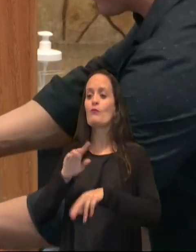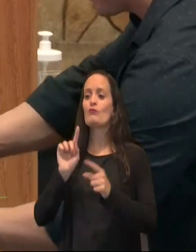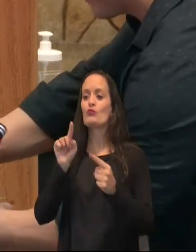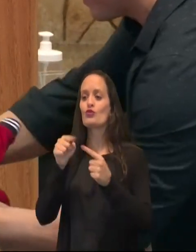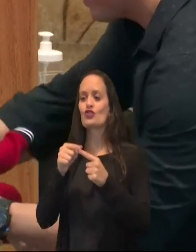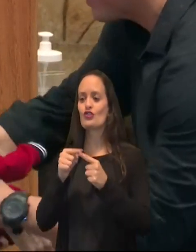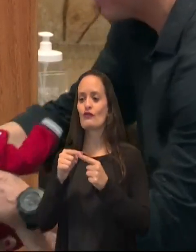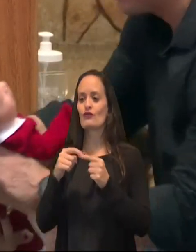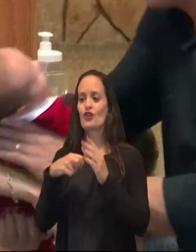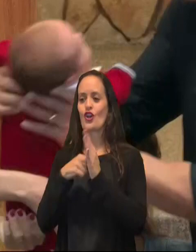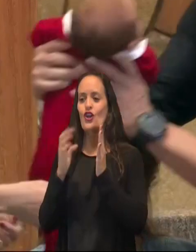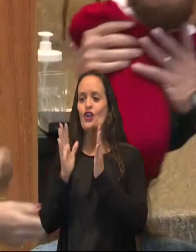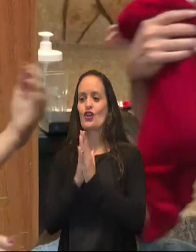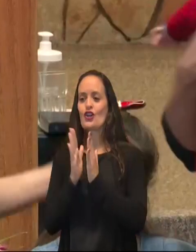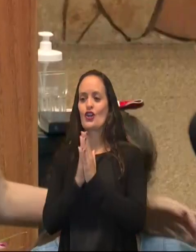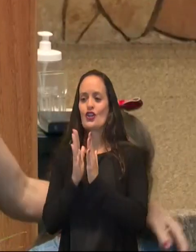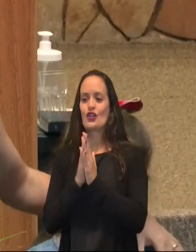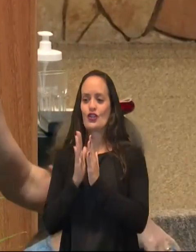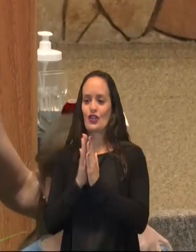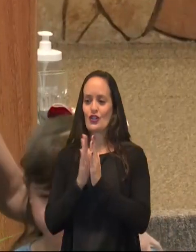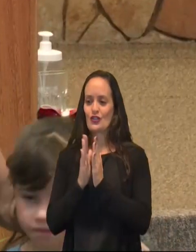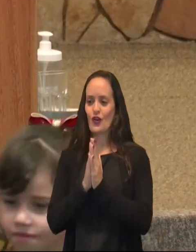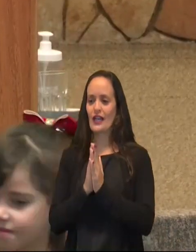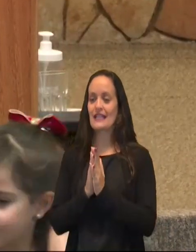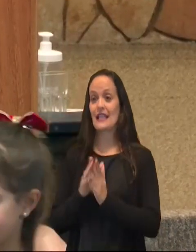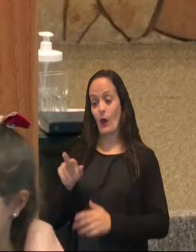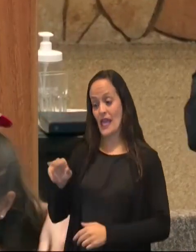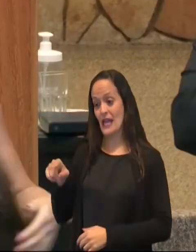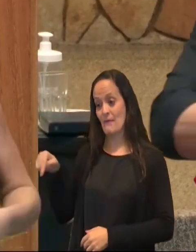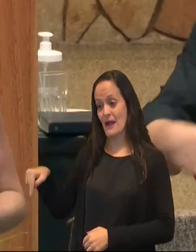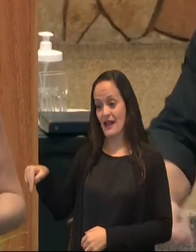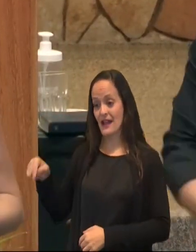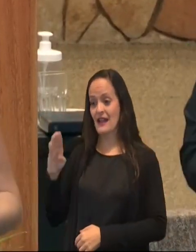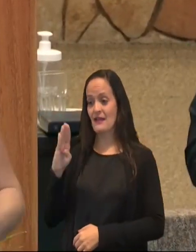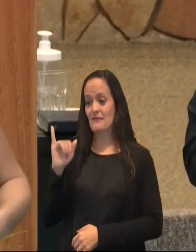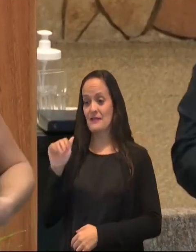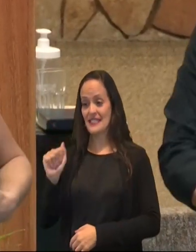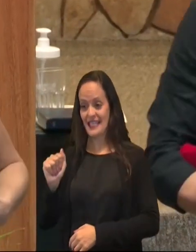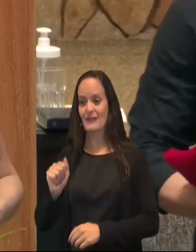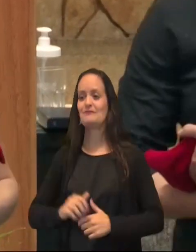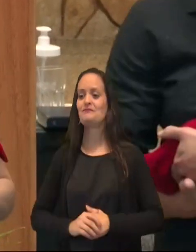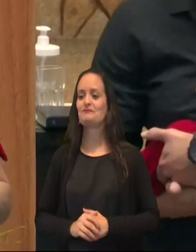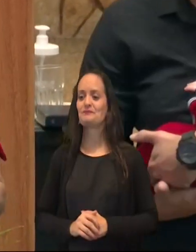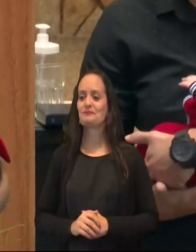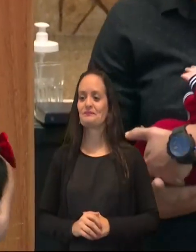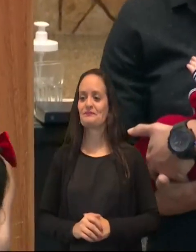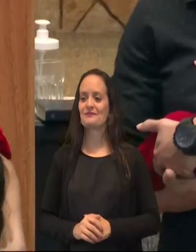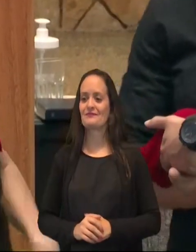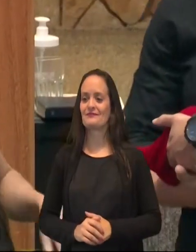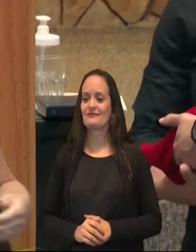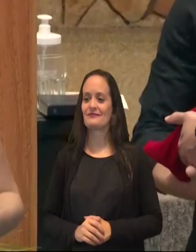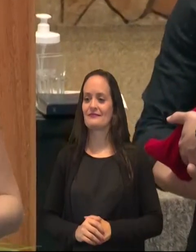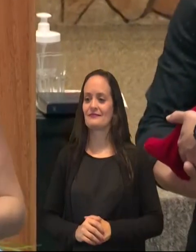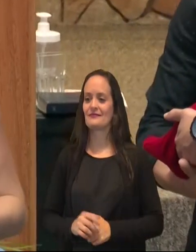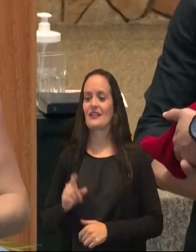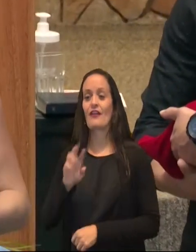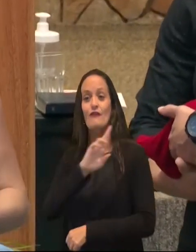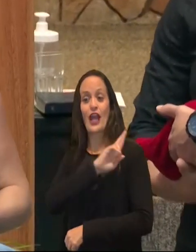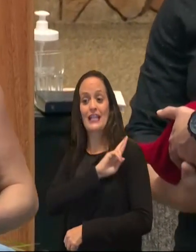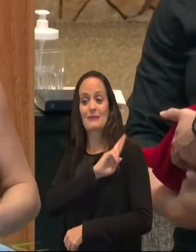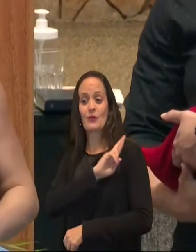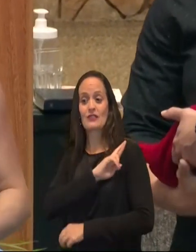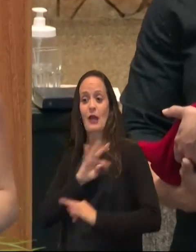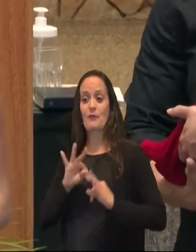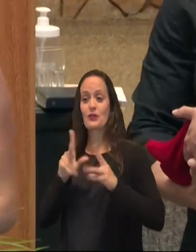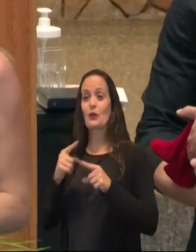por ele. A Bia, que é a irmãzinha que está aqui, foi a responsável por tudo isso, porque